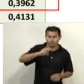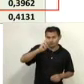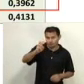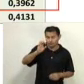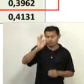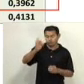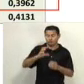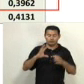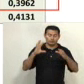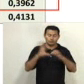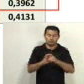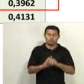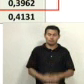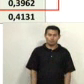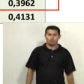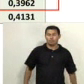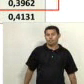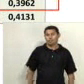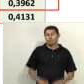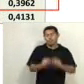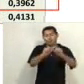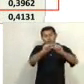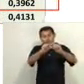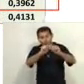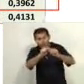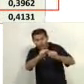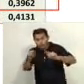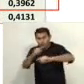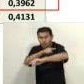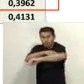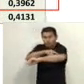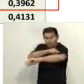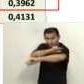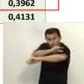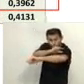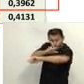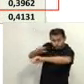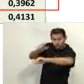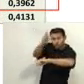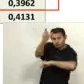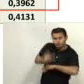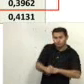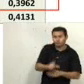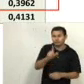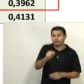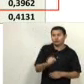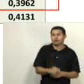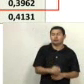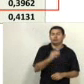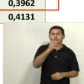0,05. A interseção dessa linha com essa coluna, pessoal, a interseção é de